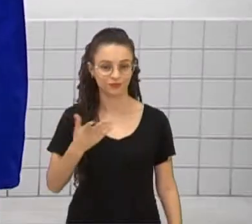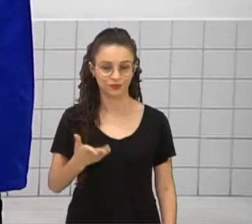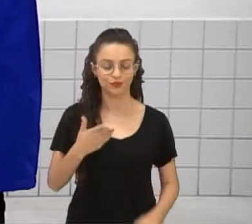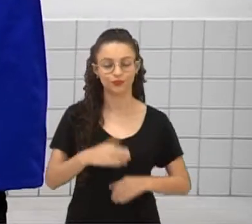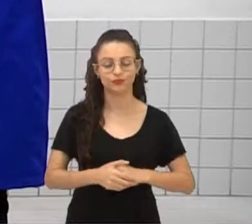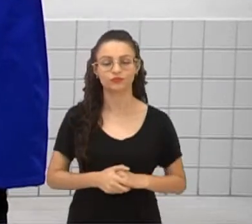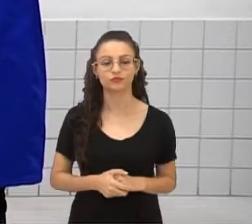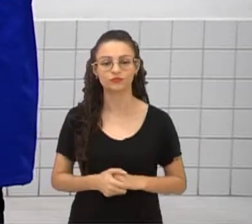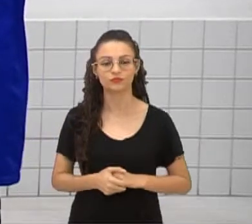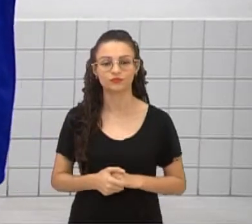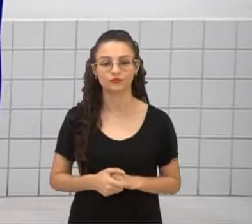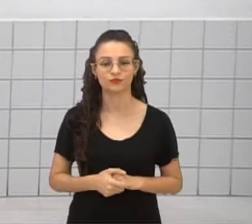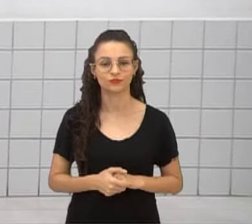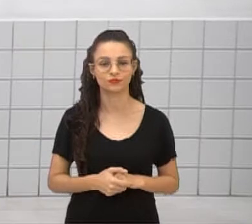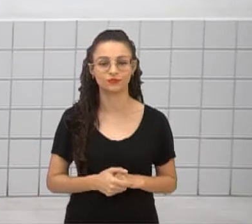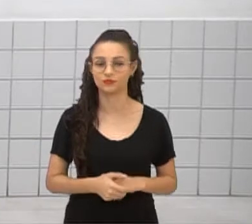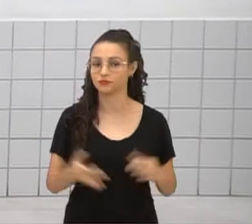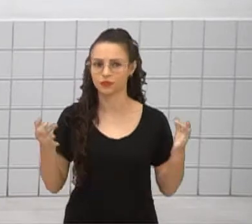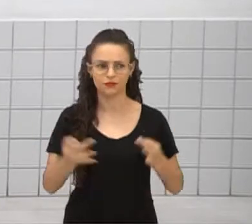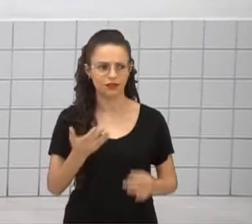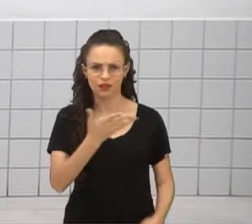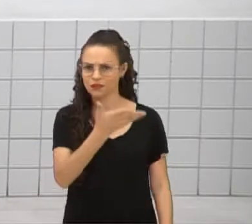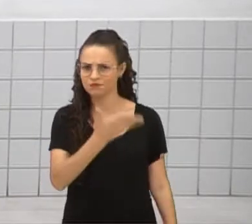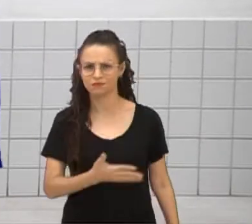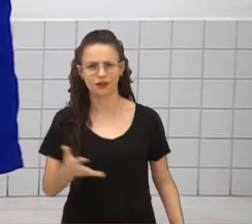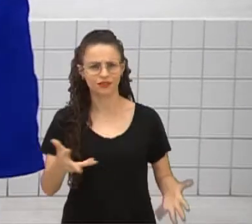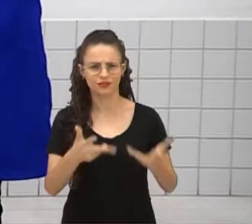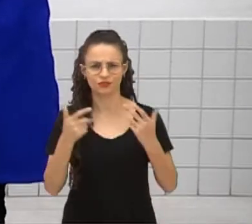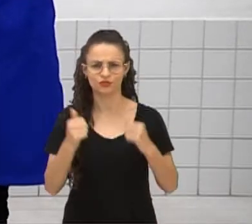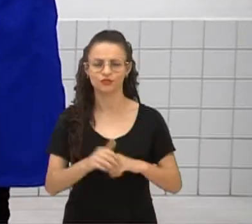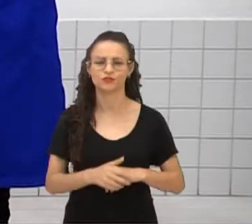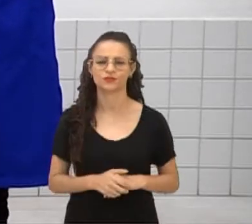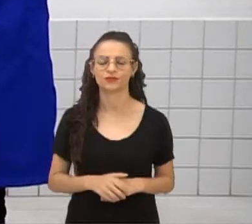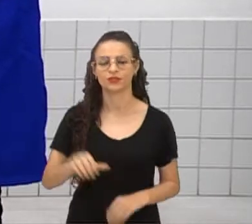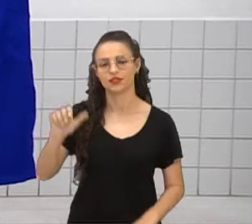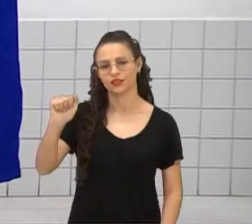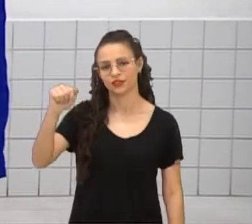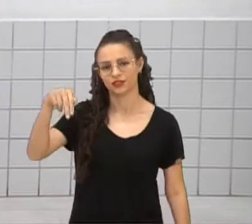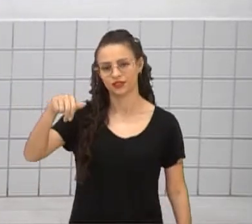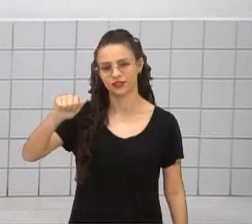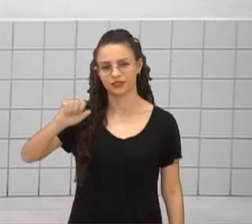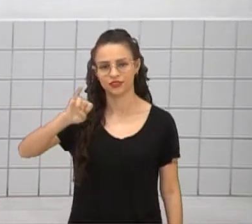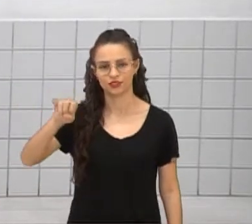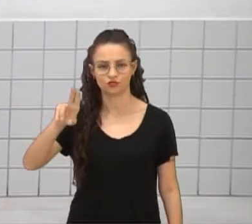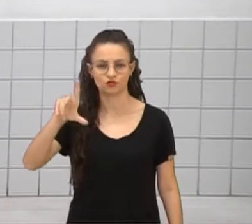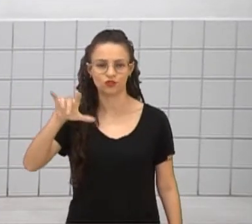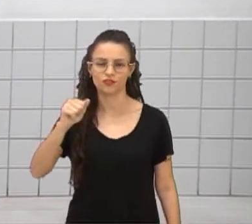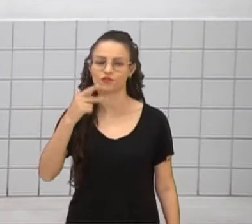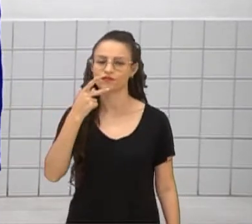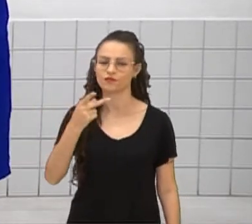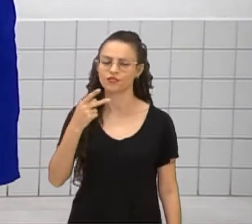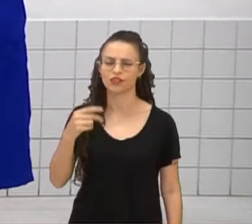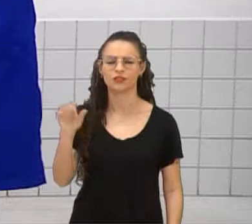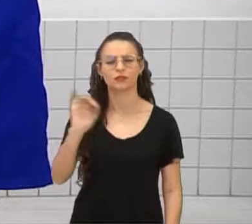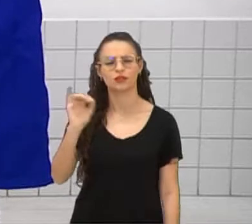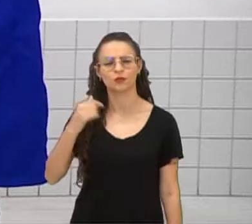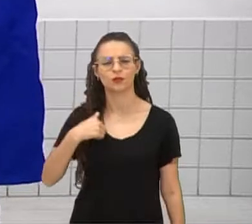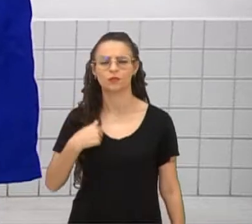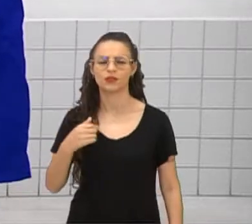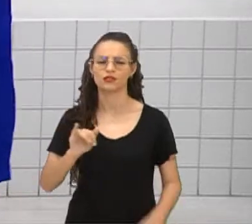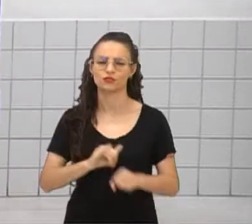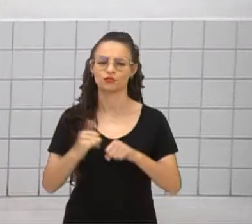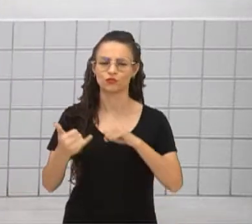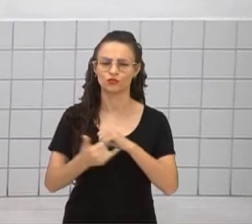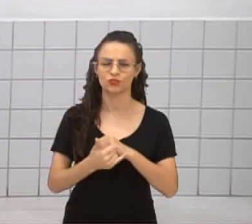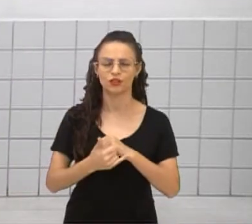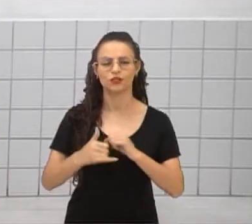boa defeito né ó a Anna Júlia Silva de Brito mandou um oi para mim sou de São José dos Pinhais